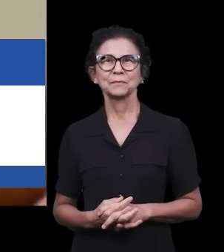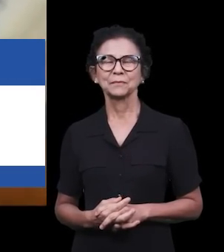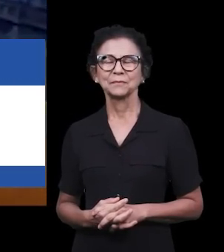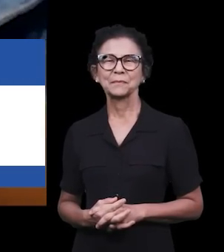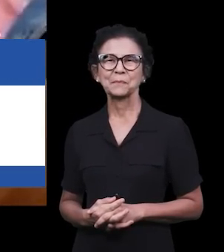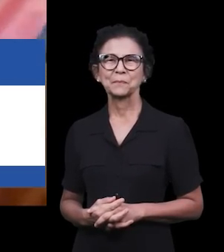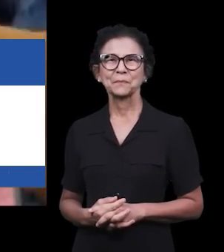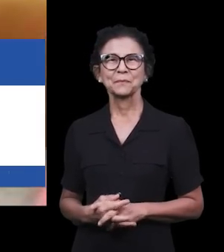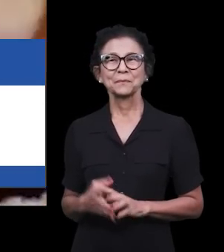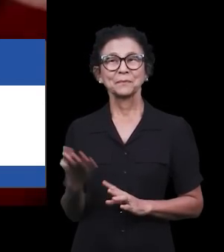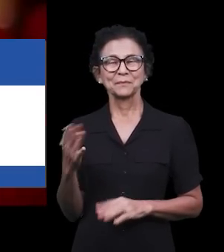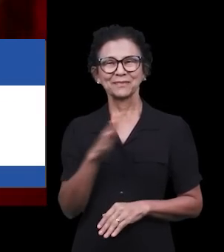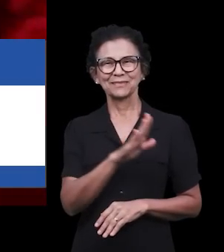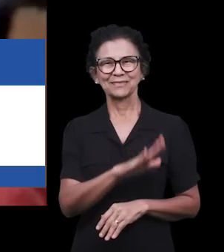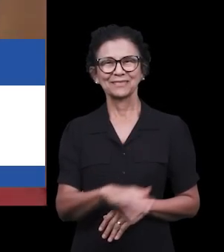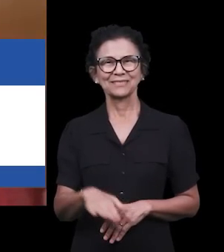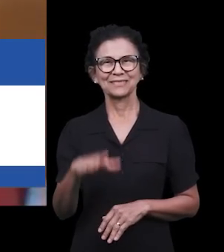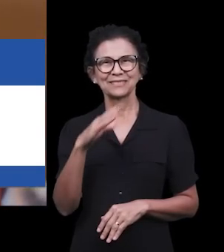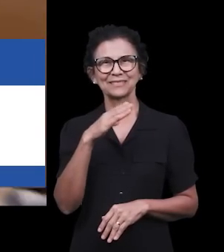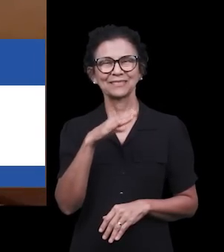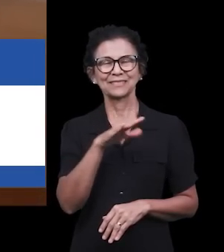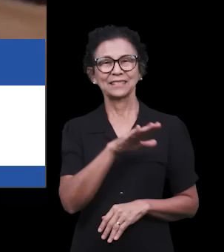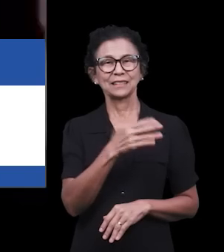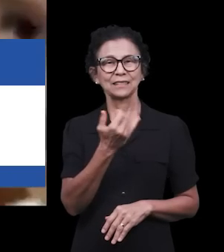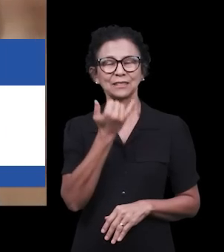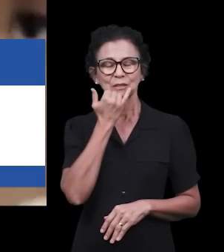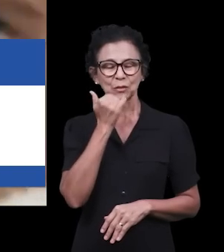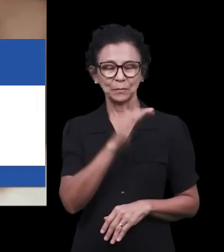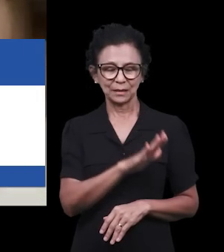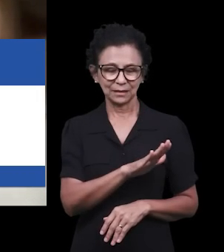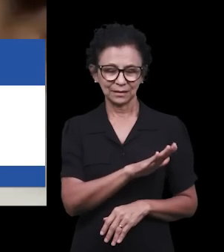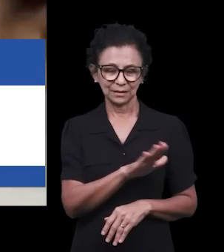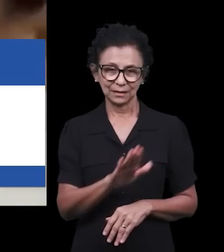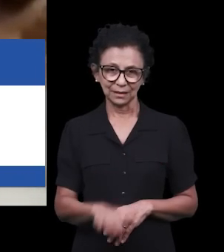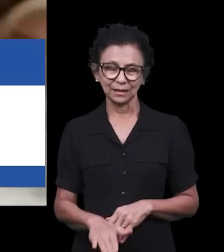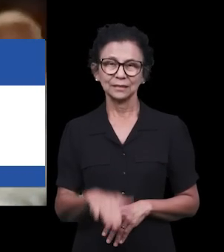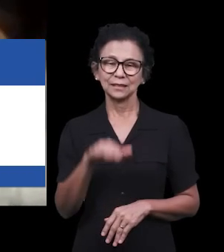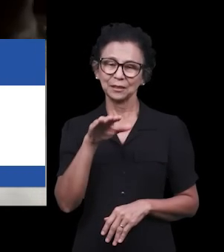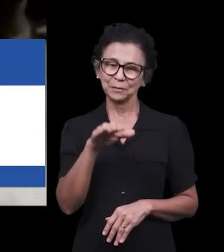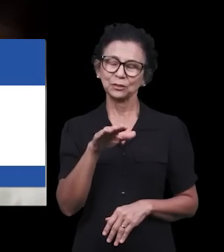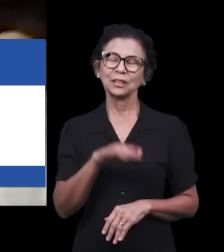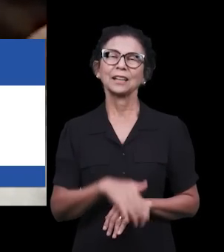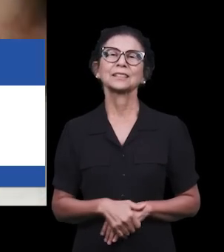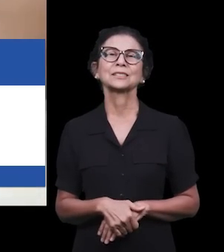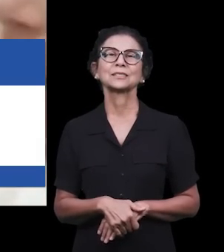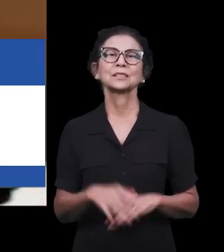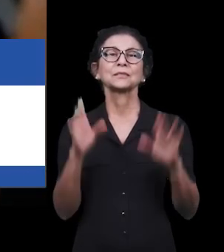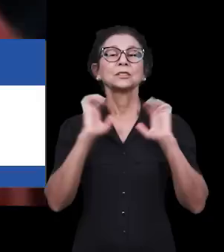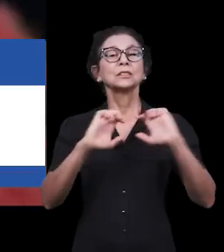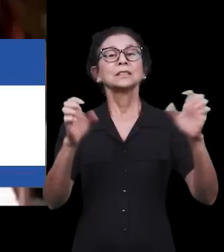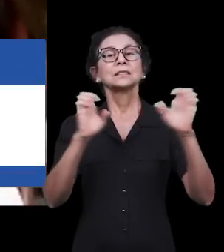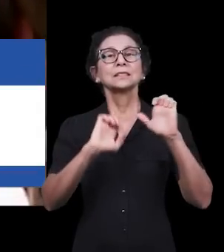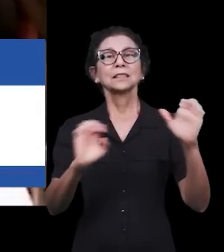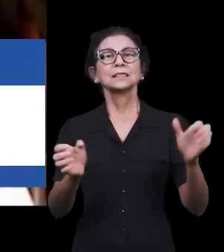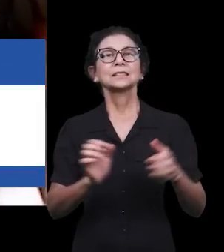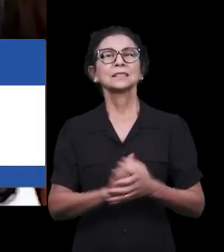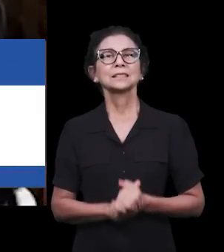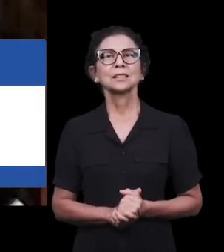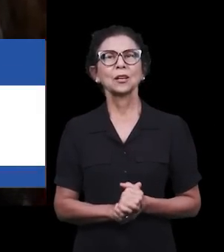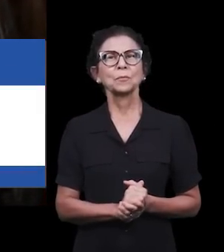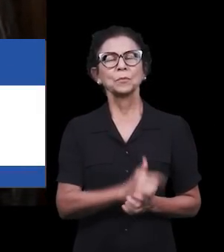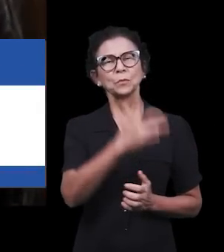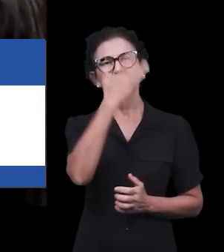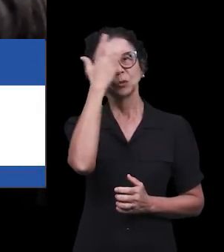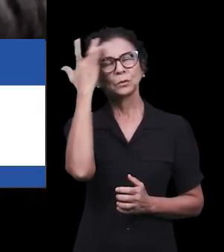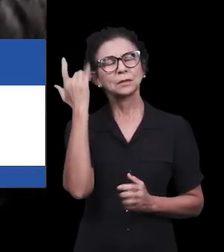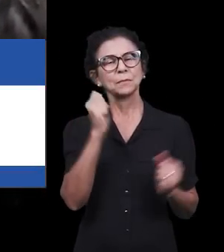a evangelização para as crianças e intermediários. Muitos visitantes aceitaram o convite, foram assistidos após o término da